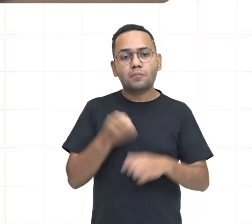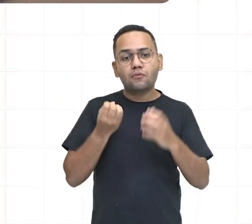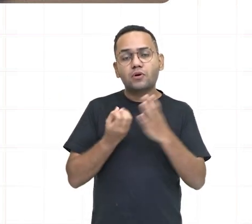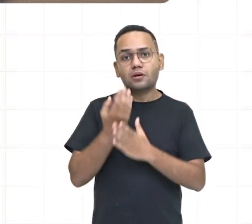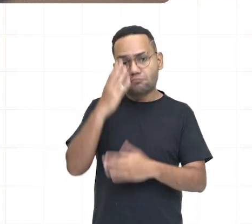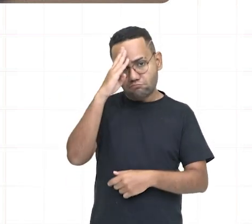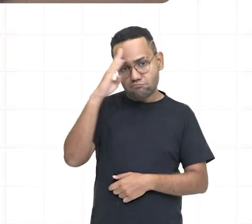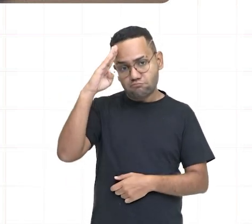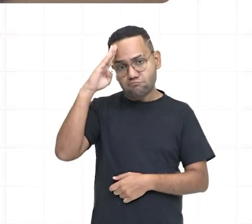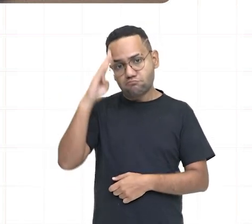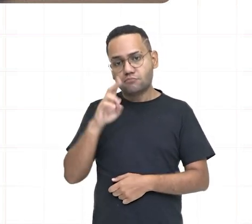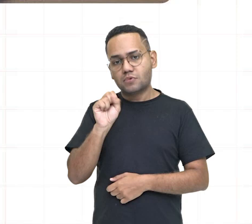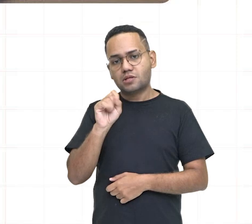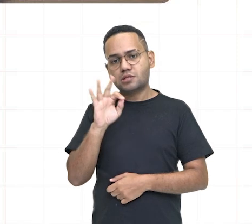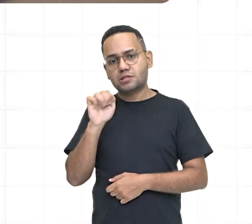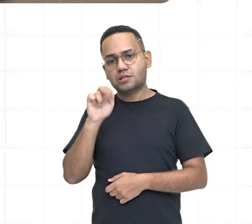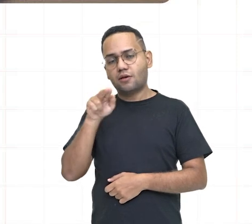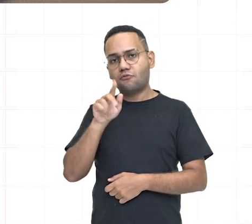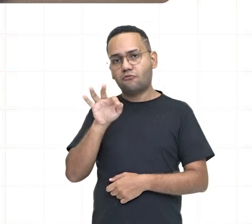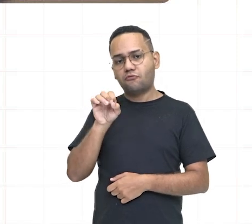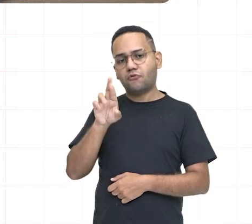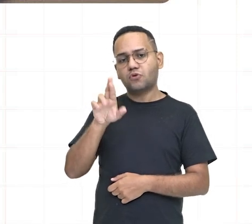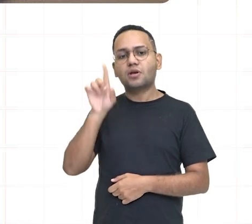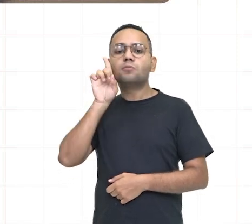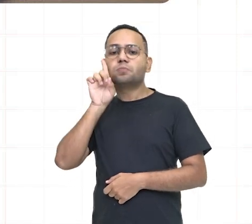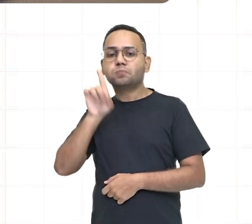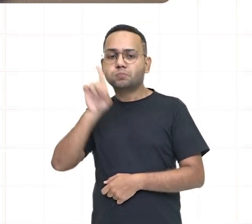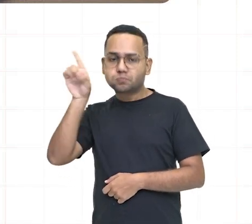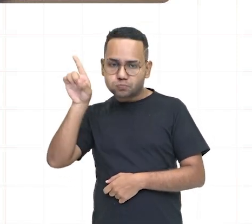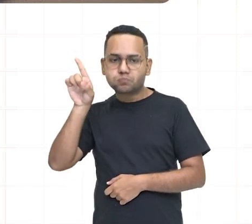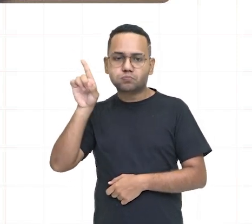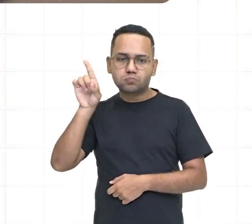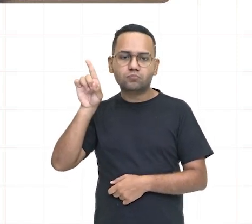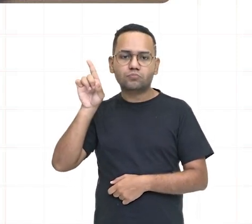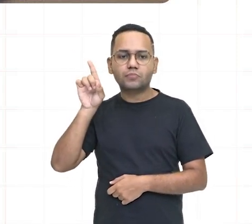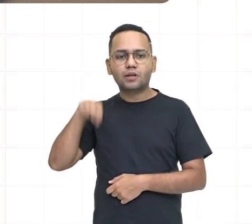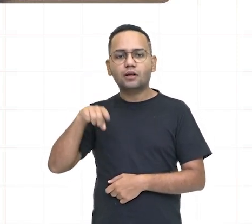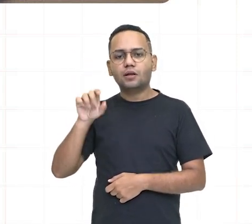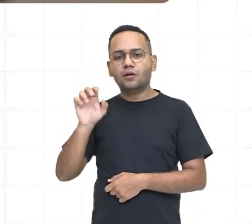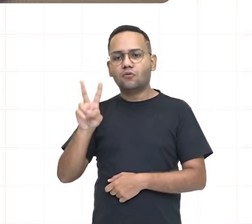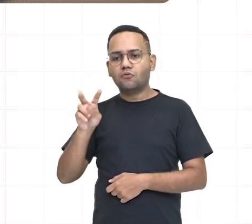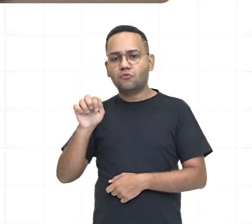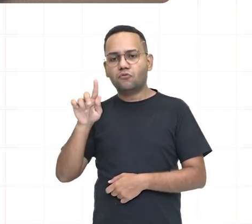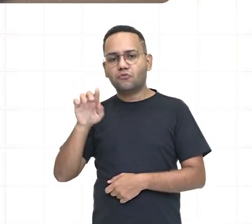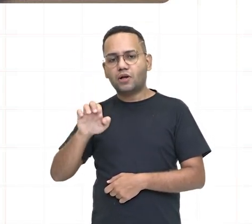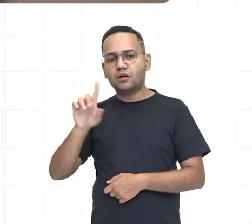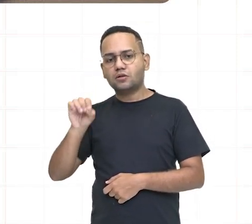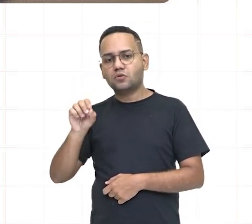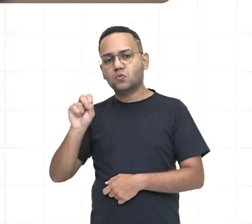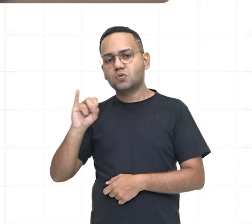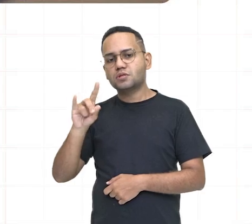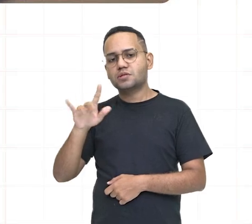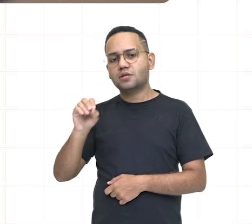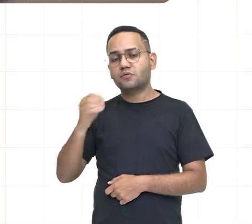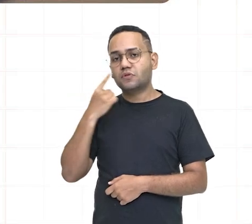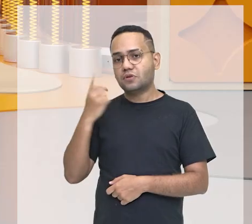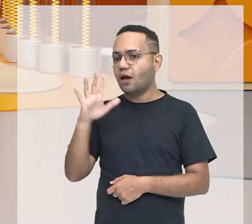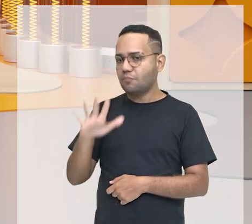ao Vale do Silício, do qual eu estava falando, que fica na Califórnia, e essa aí é a fachada da Universidade de